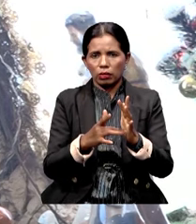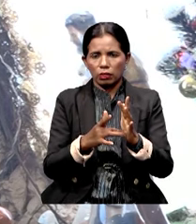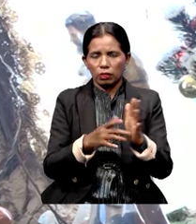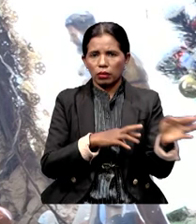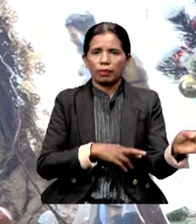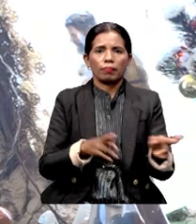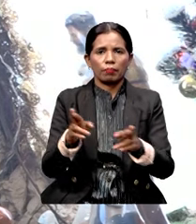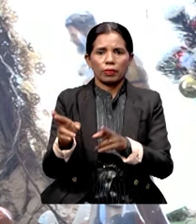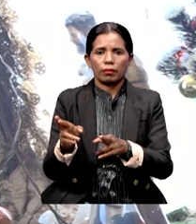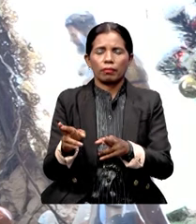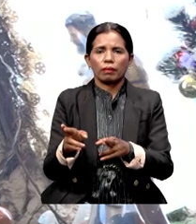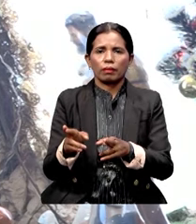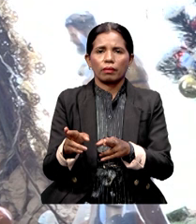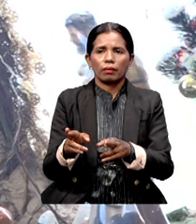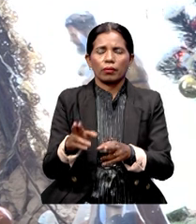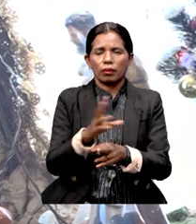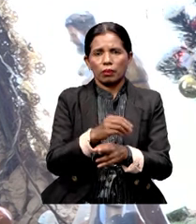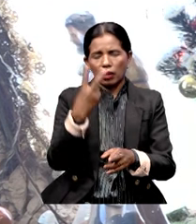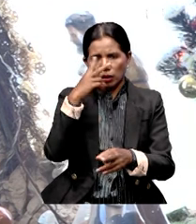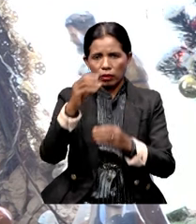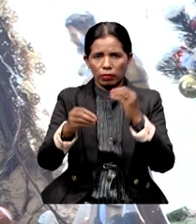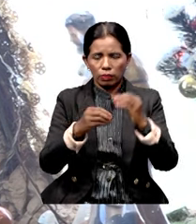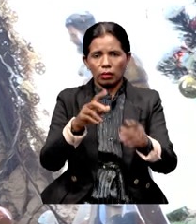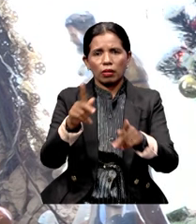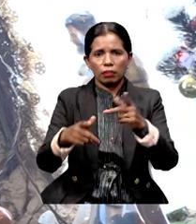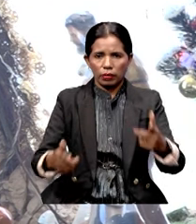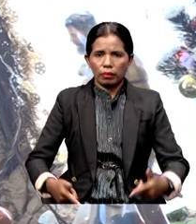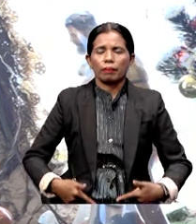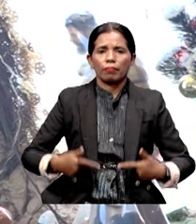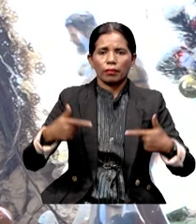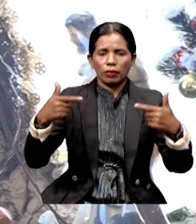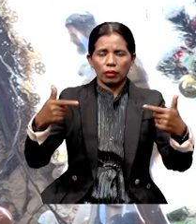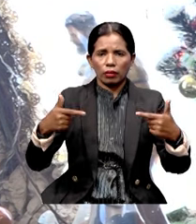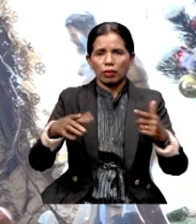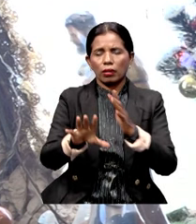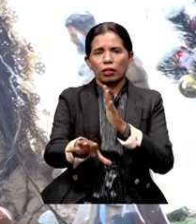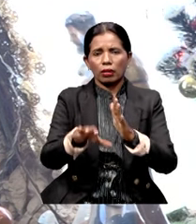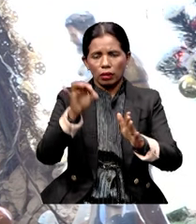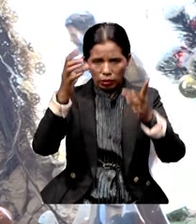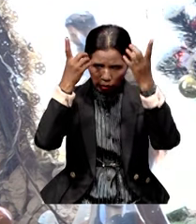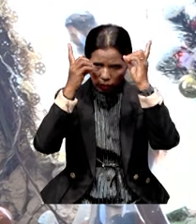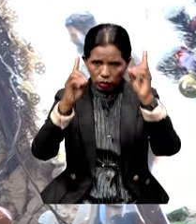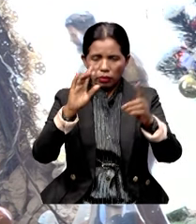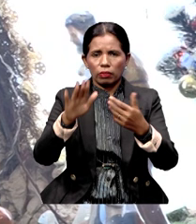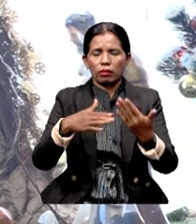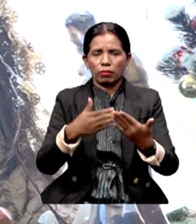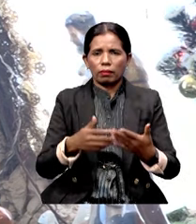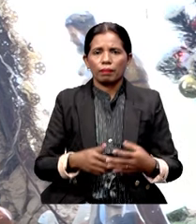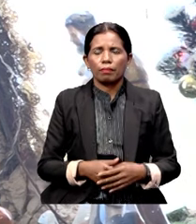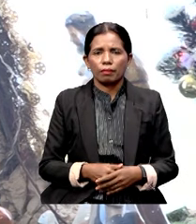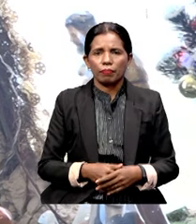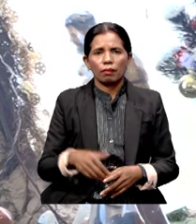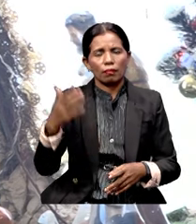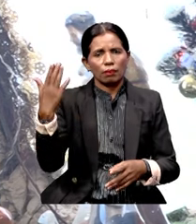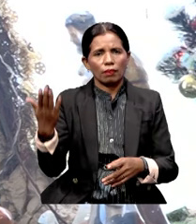pronto ponto de referência ba ema nia moris nia escolha no nia decisão sira. E amor